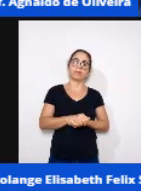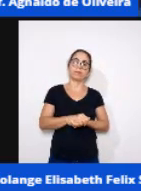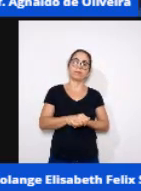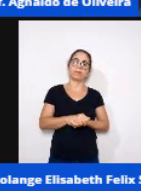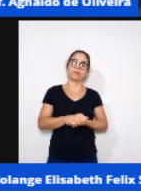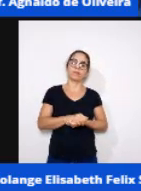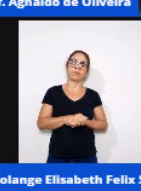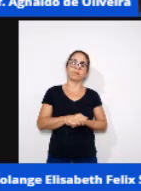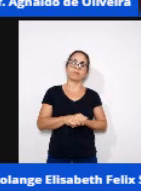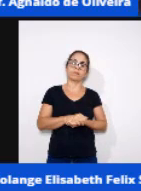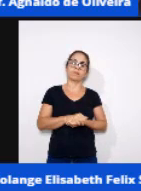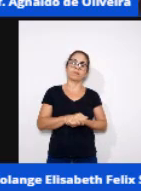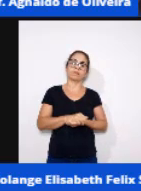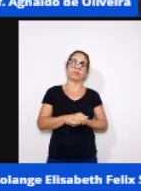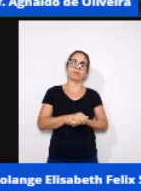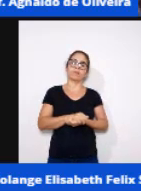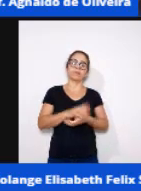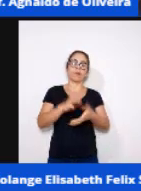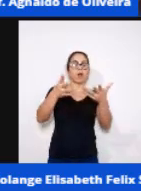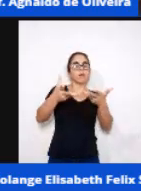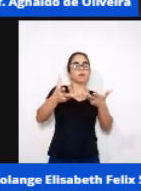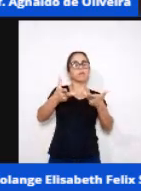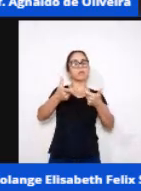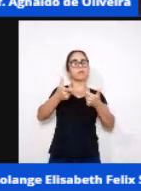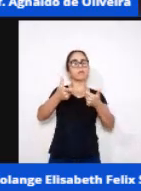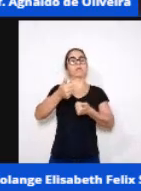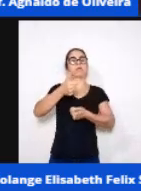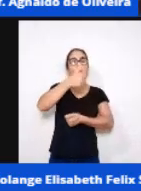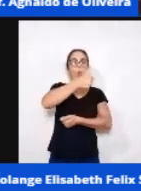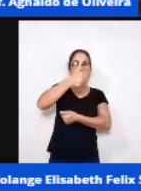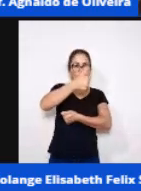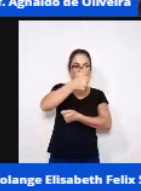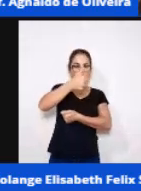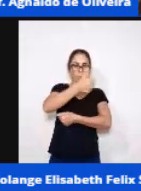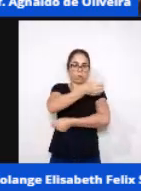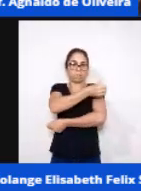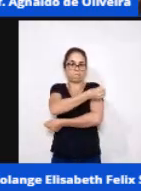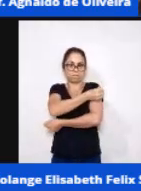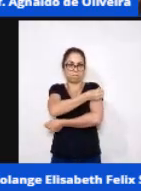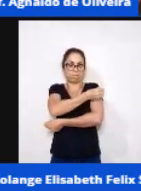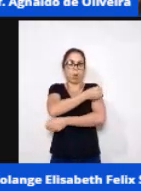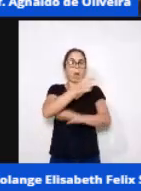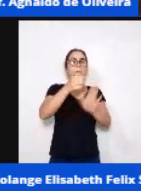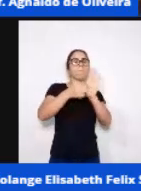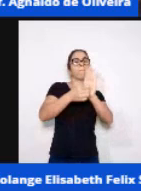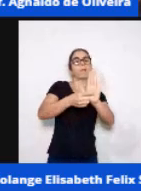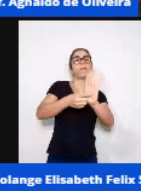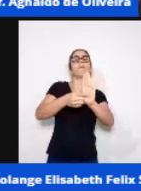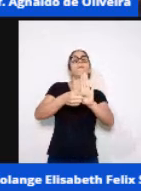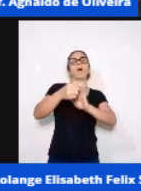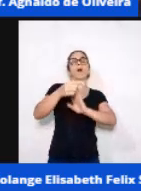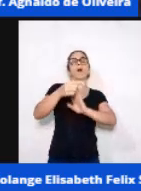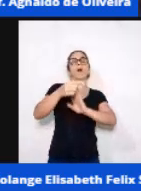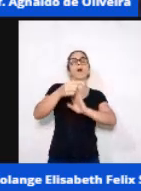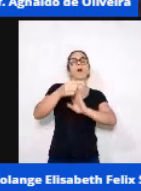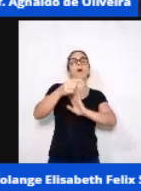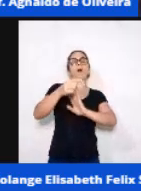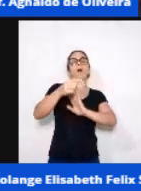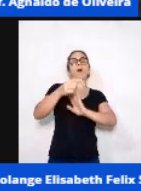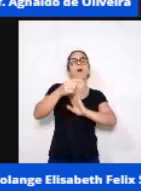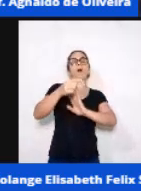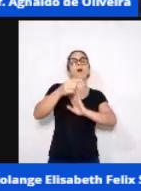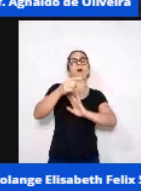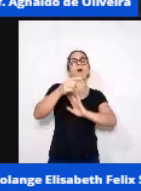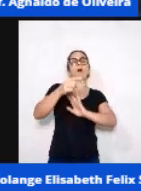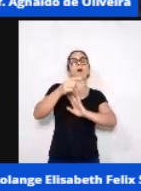Bem, a habilidade 11 do 6º ano, o destaque dela é conhecer potenciação e calcular potência de